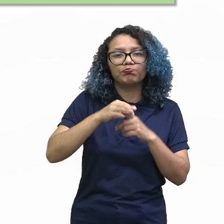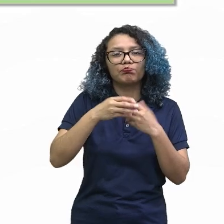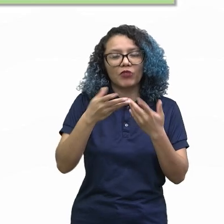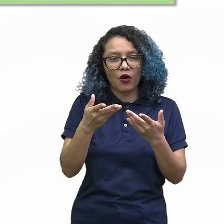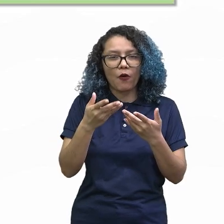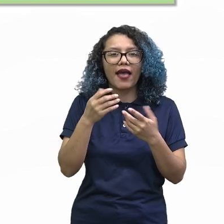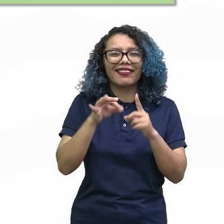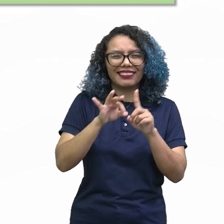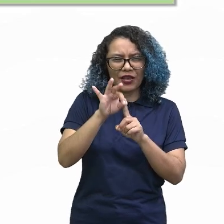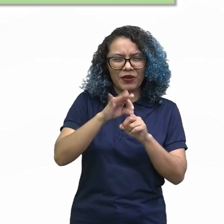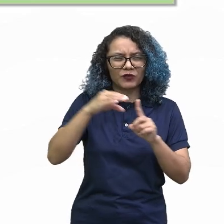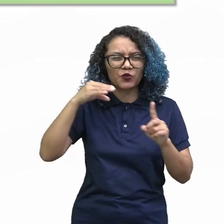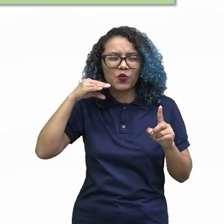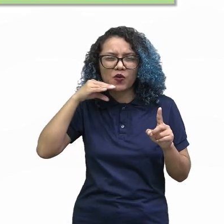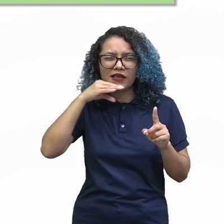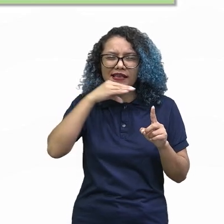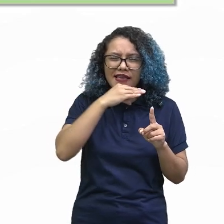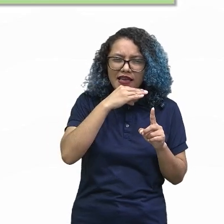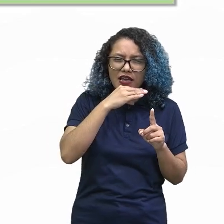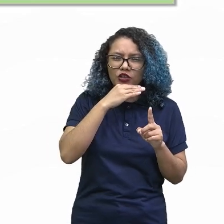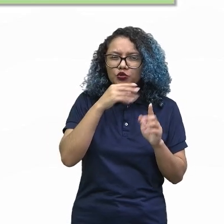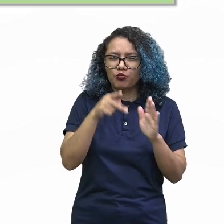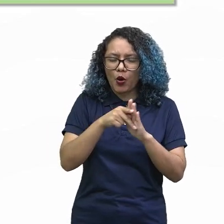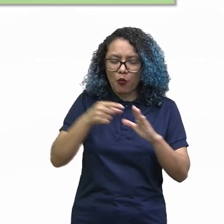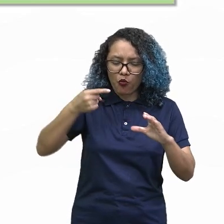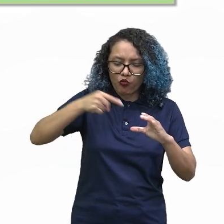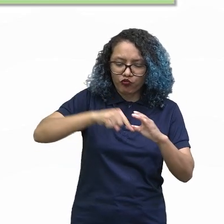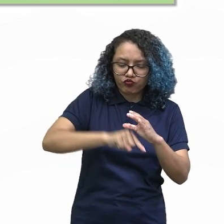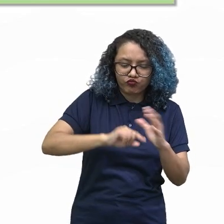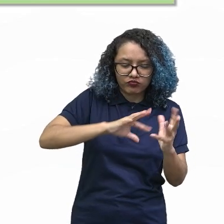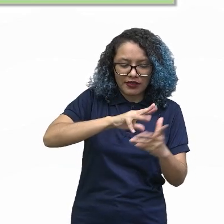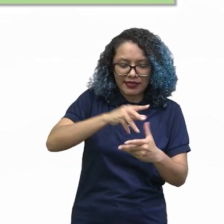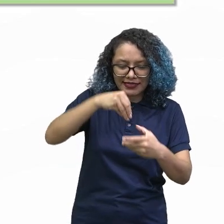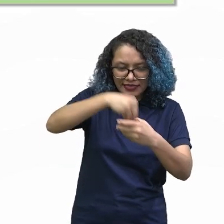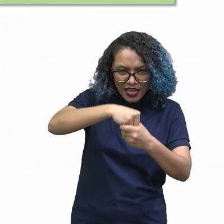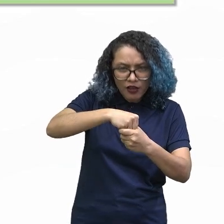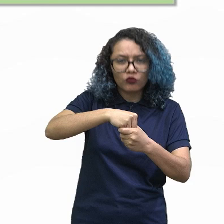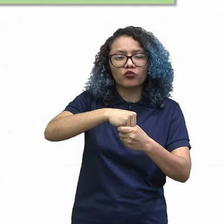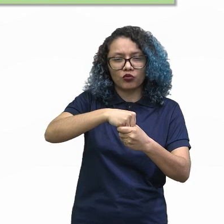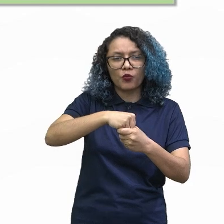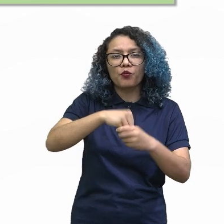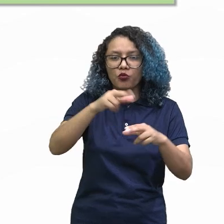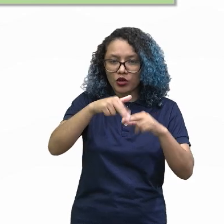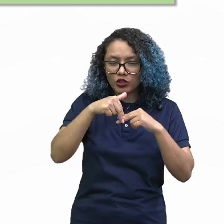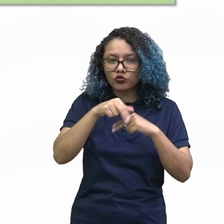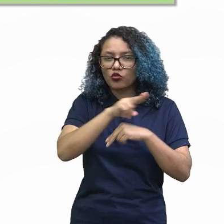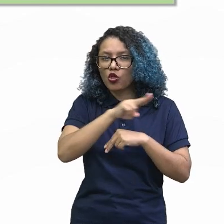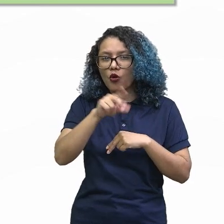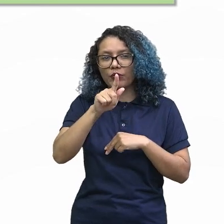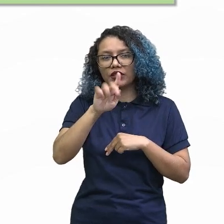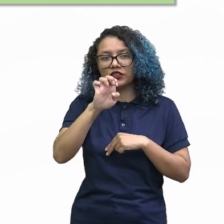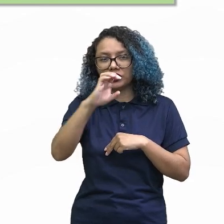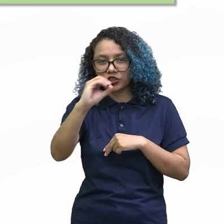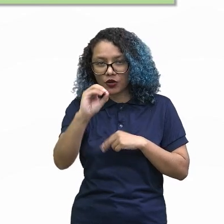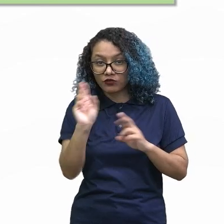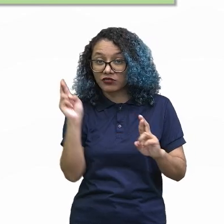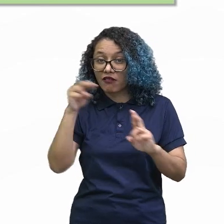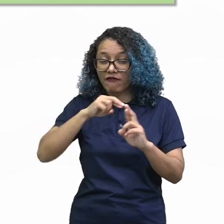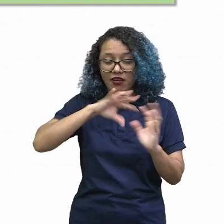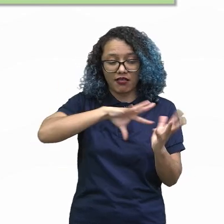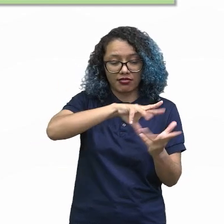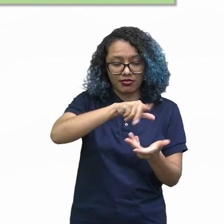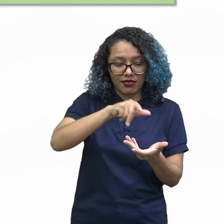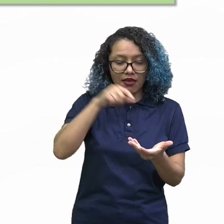alta temperatura que é proveniente lá da Terra, por isso que é gel, né, que está relacionado à